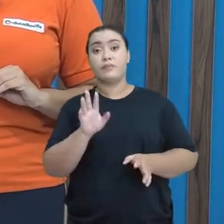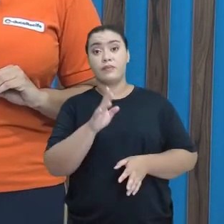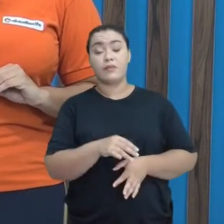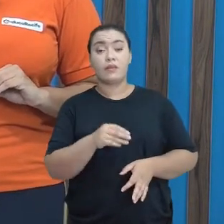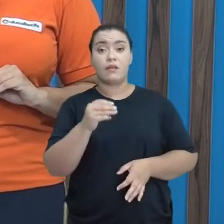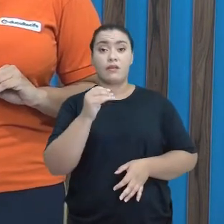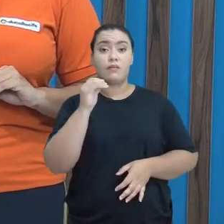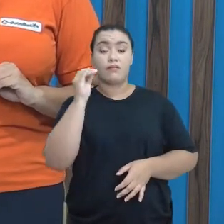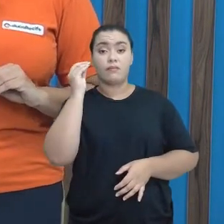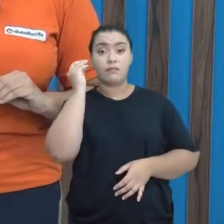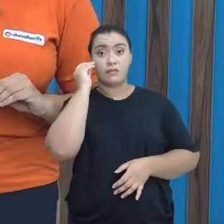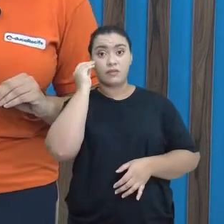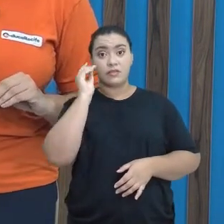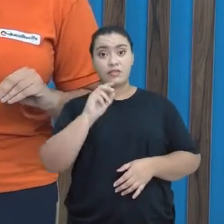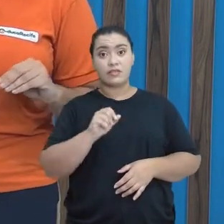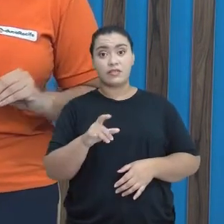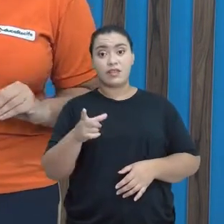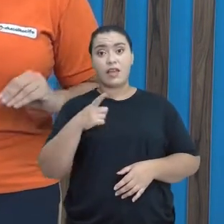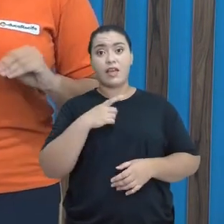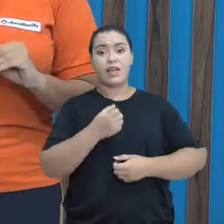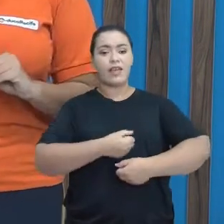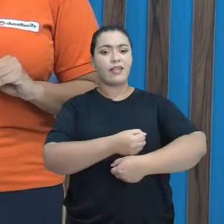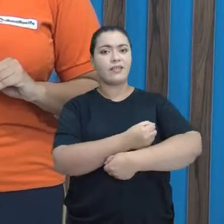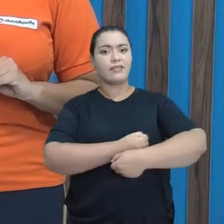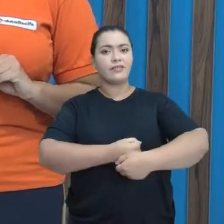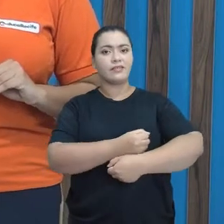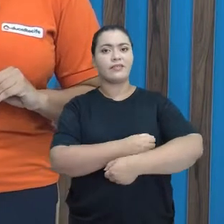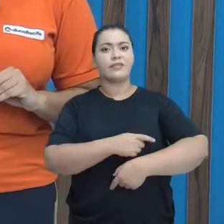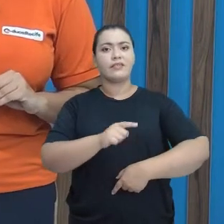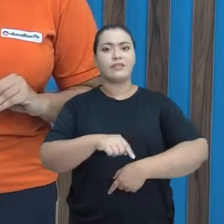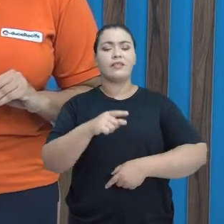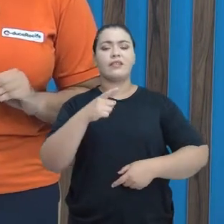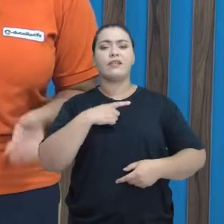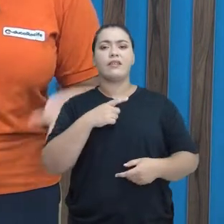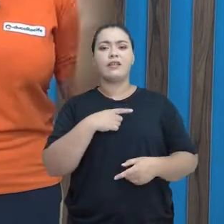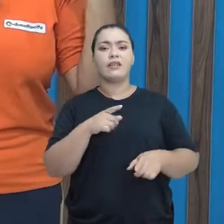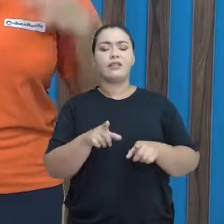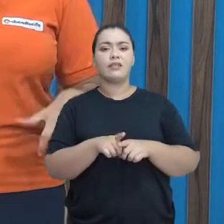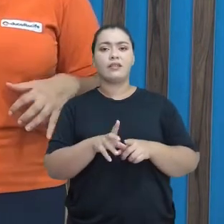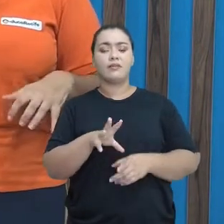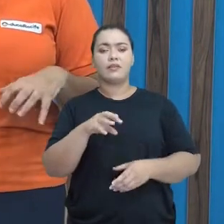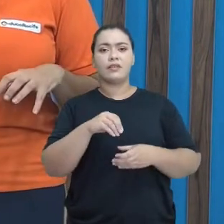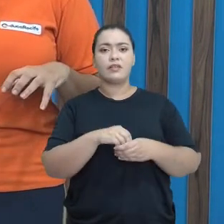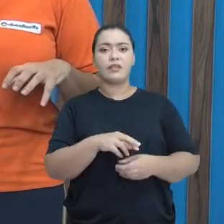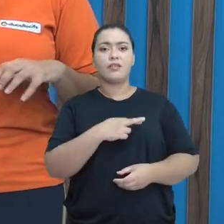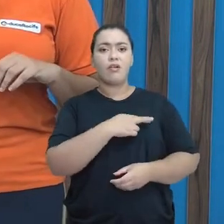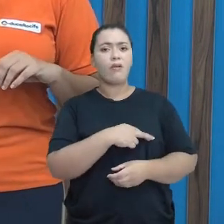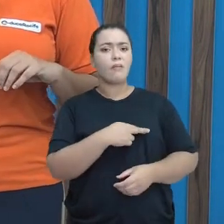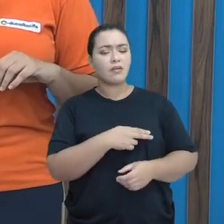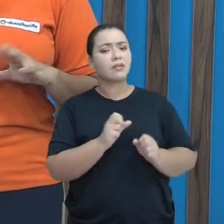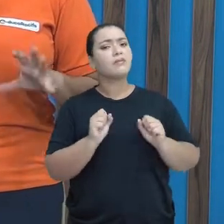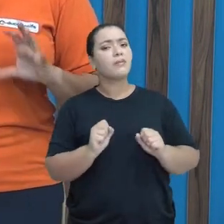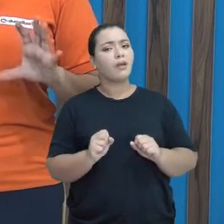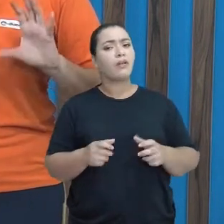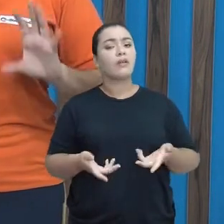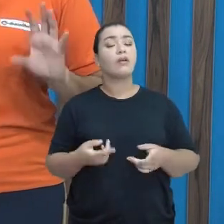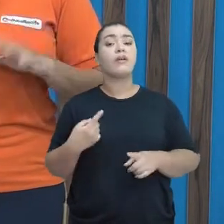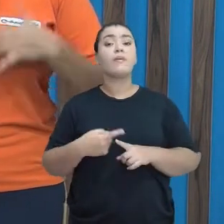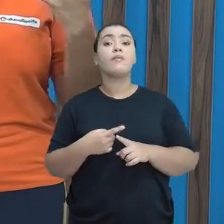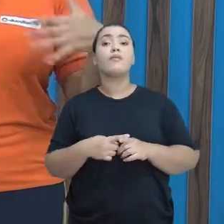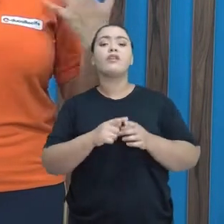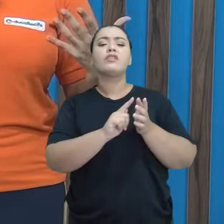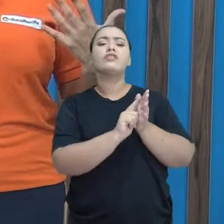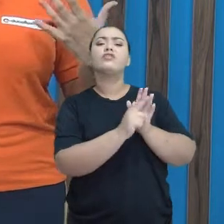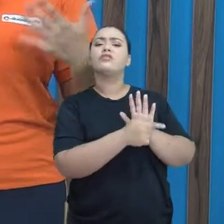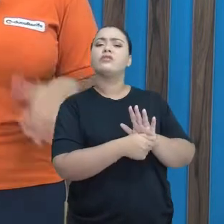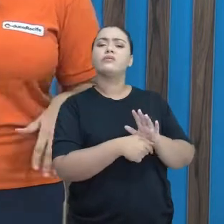tiver uma receita inserida ali, a gente vai ter um texto injuntivo também dentro do romance. Por quê? Porque os gêneros eles